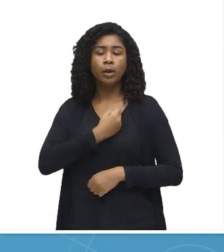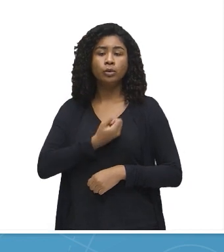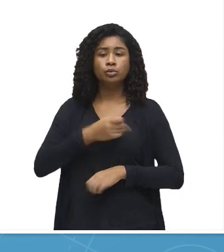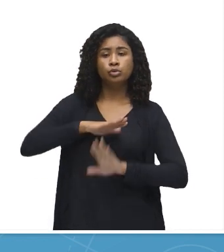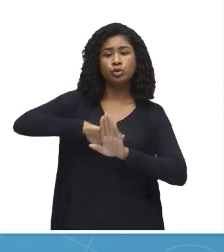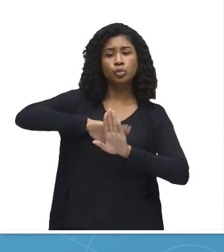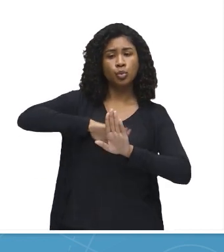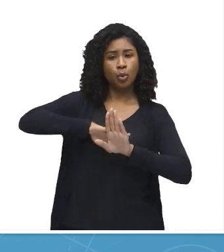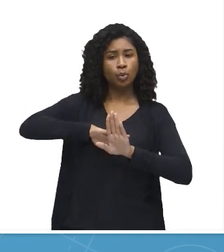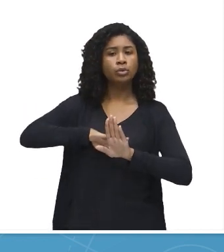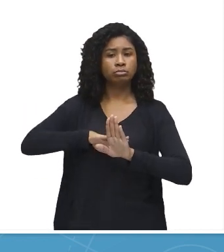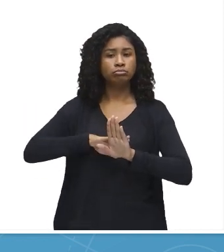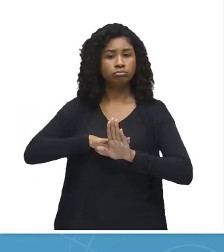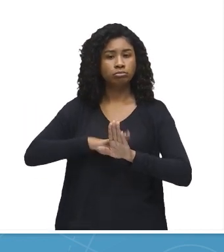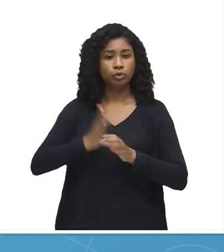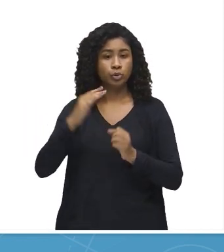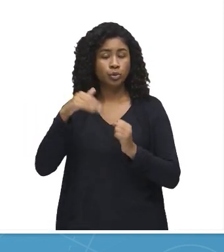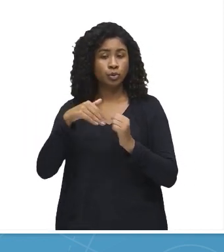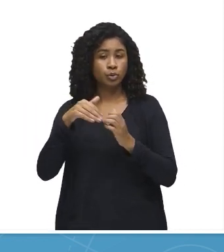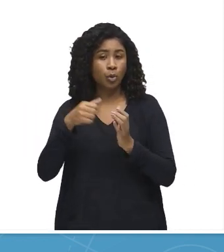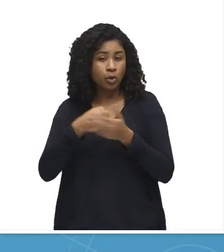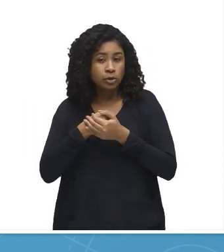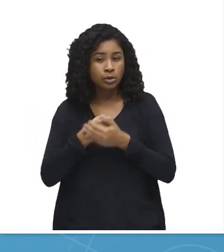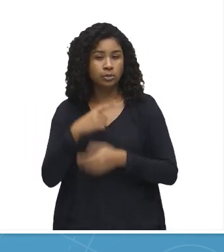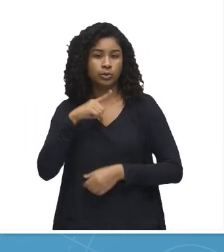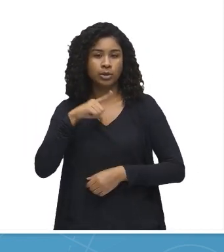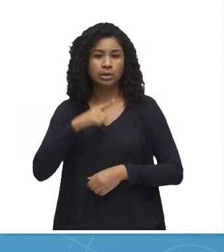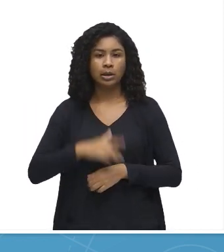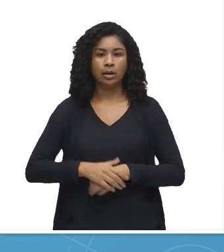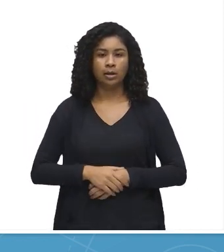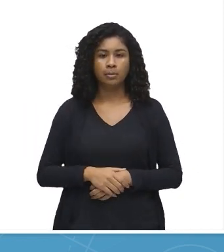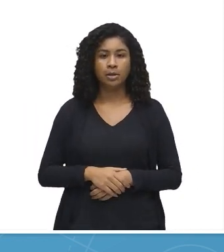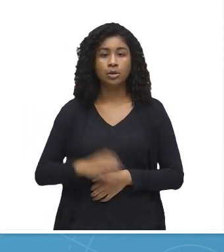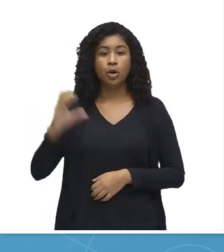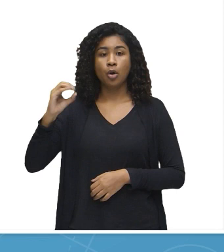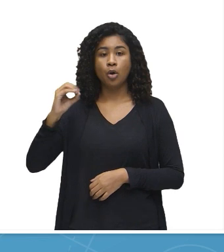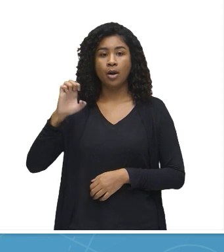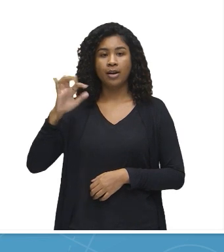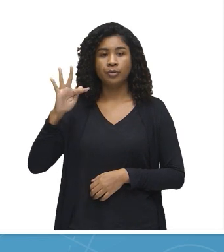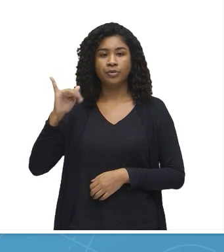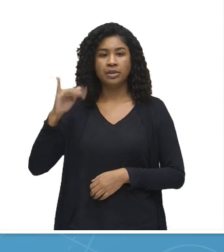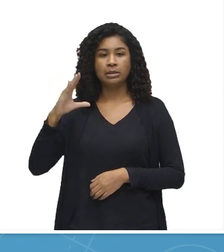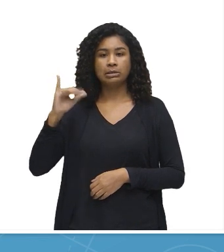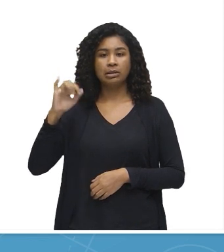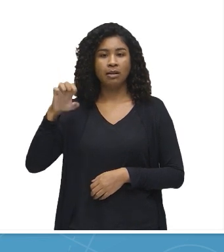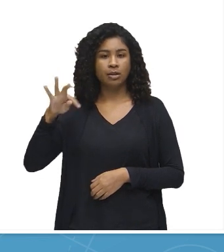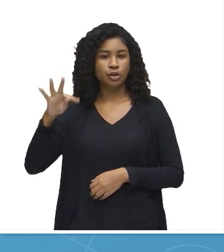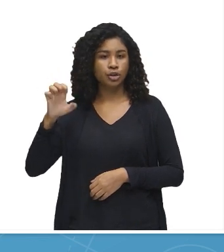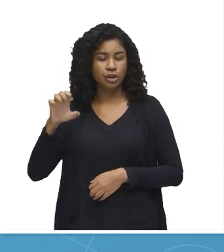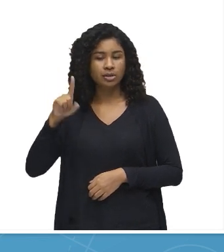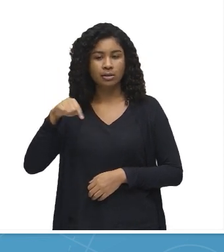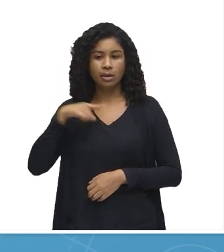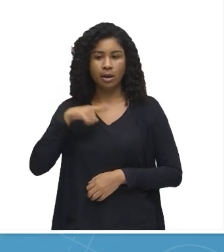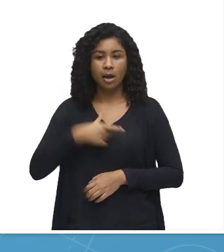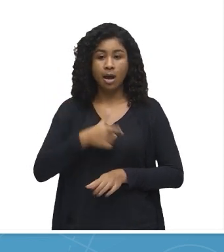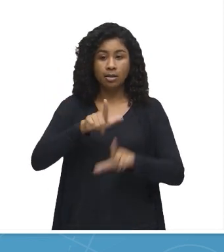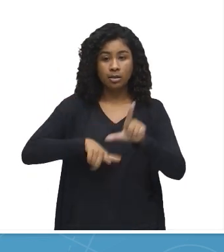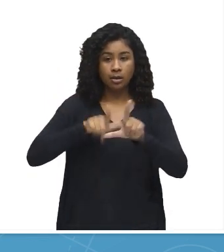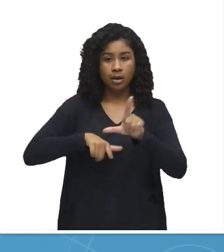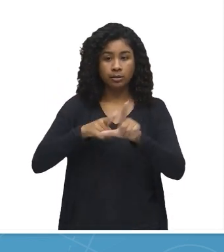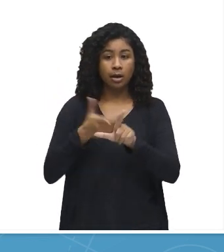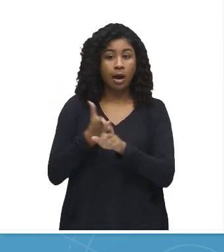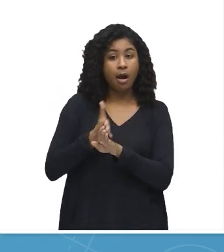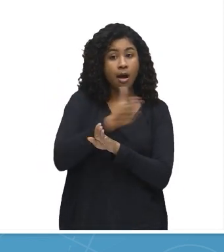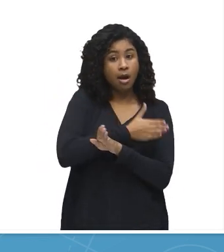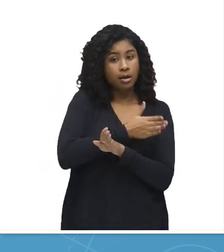4, 1. No caso aqui na letra B é o 3, o 2, tá? E assim por diante. Não esqueçam que o